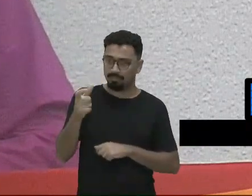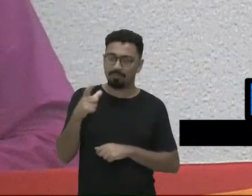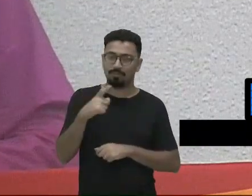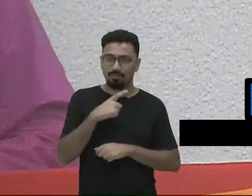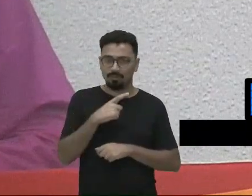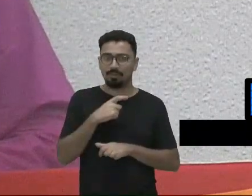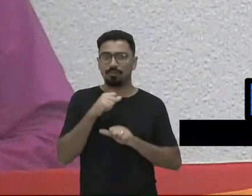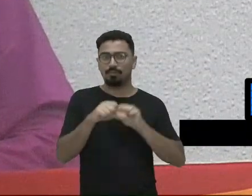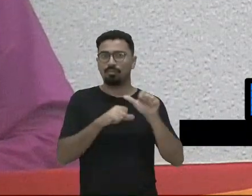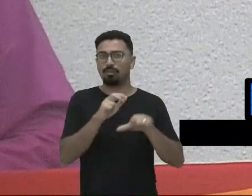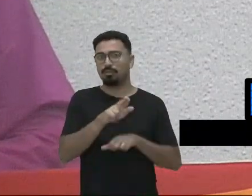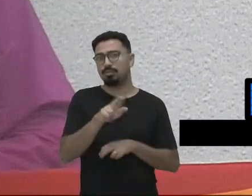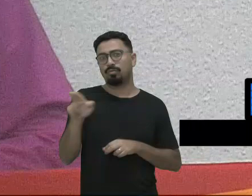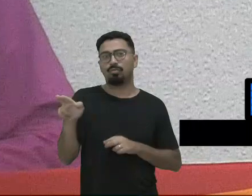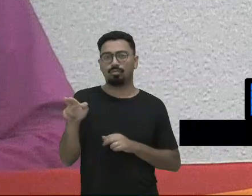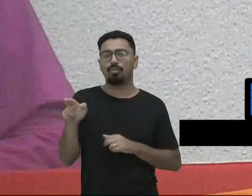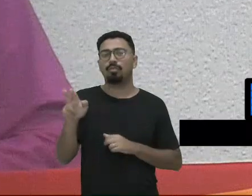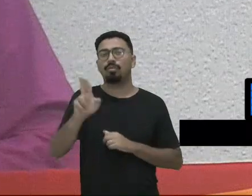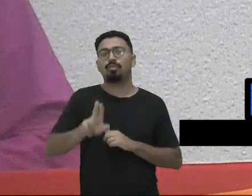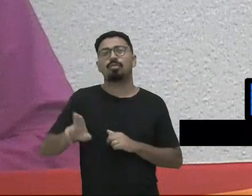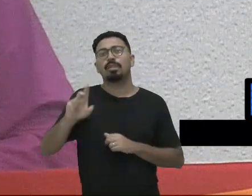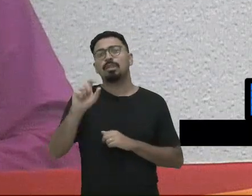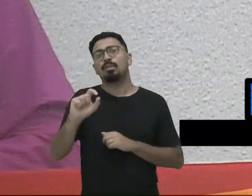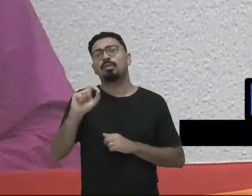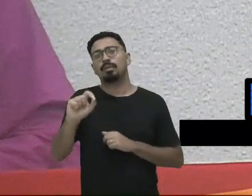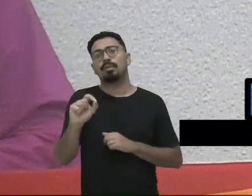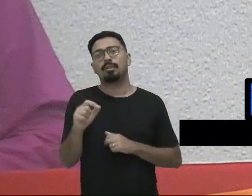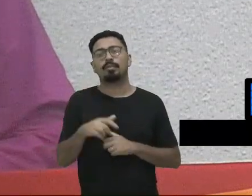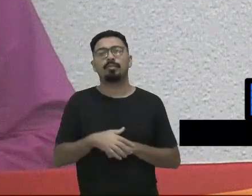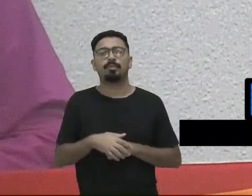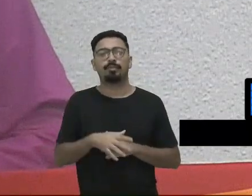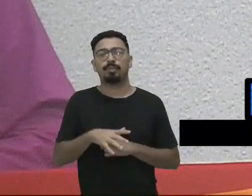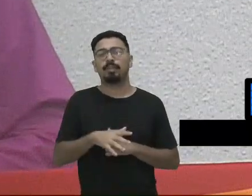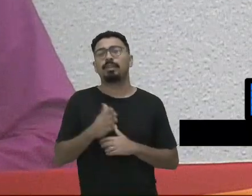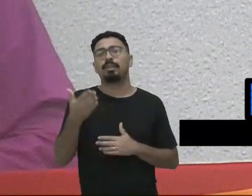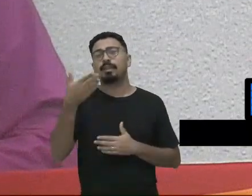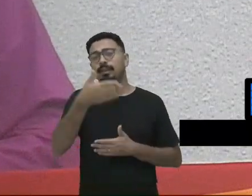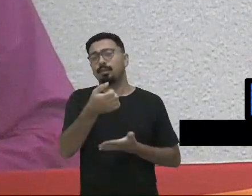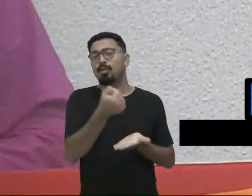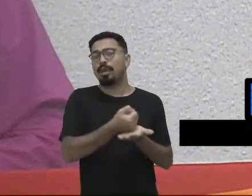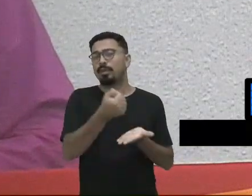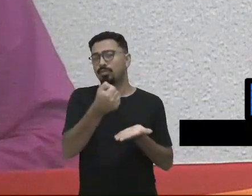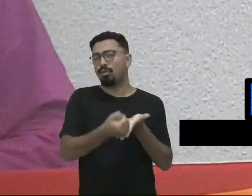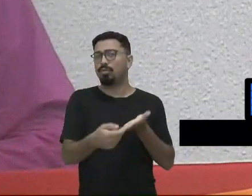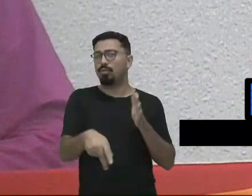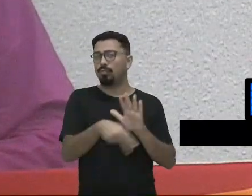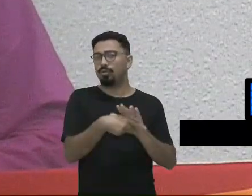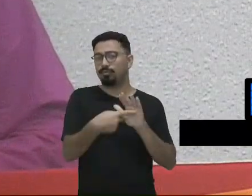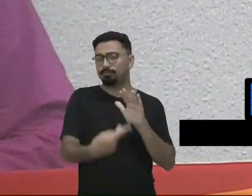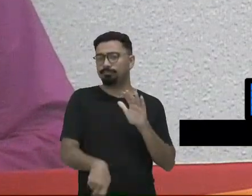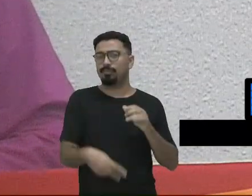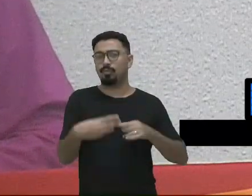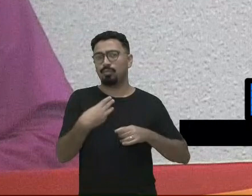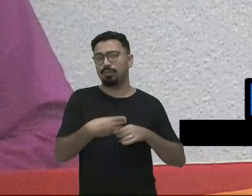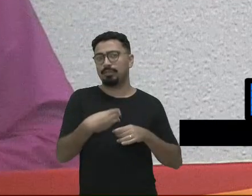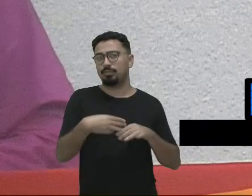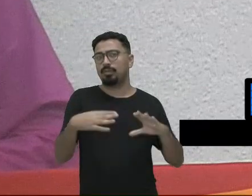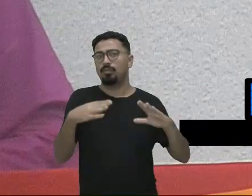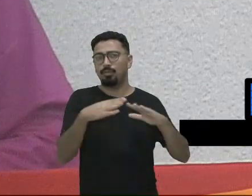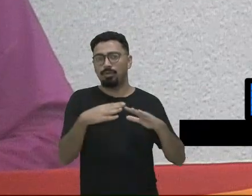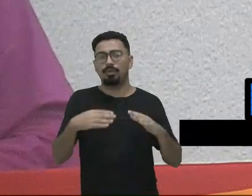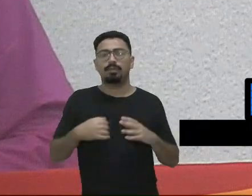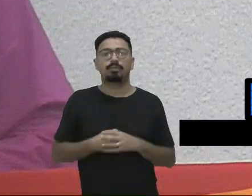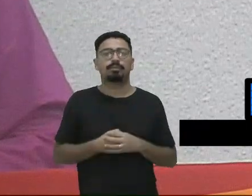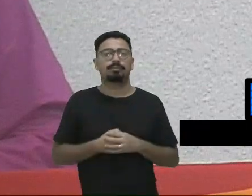fazer a alteração do nome, bastando comparecer a um cartório de registro civil do município em que está residente.